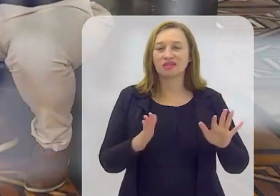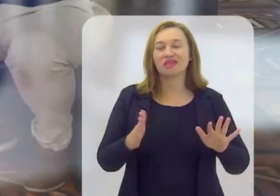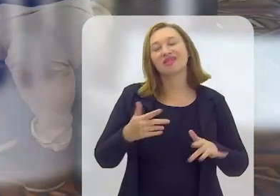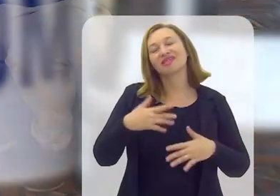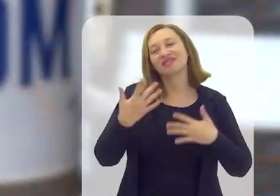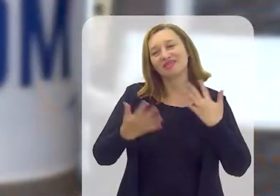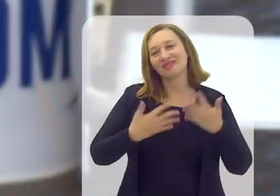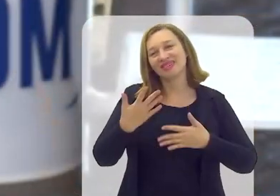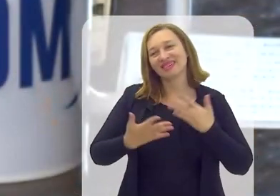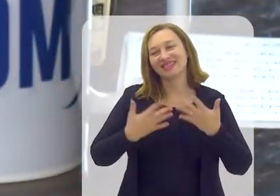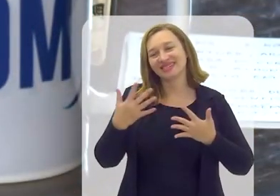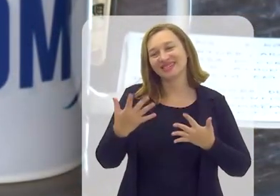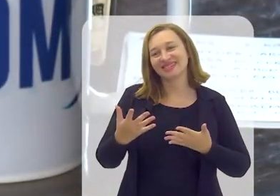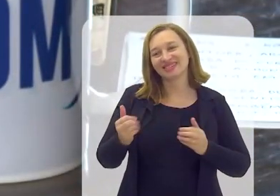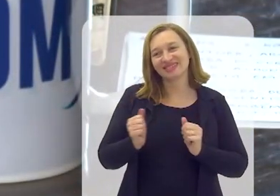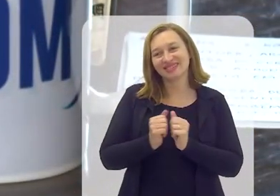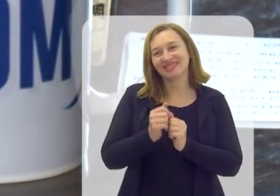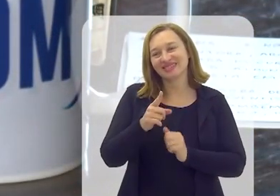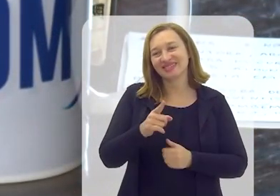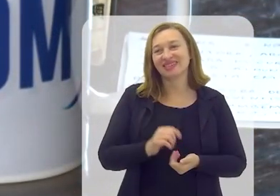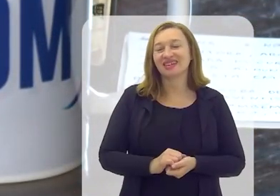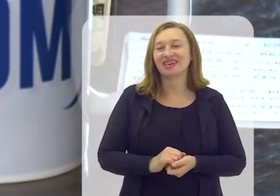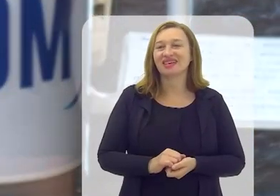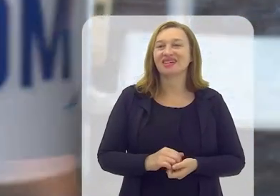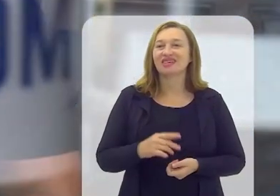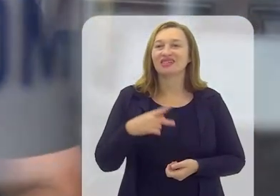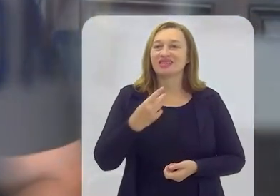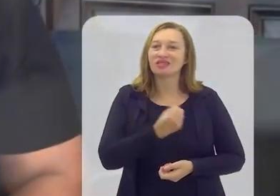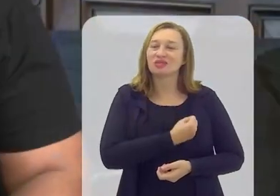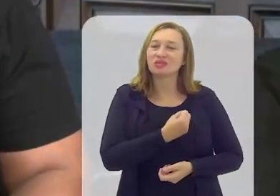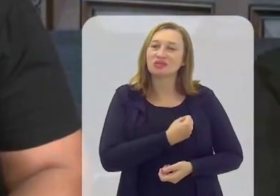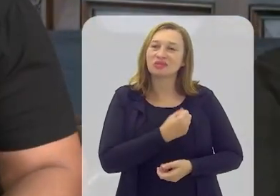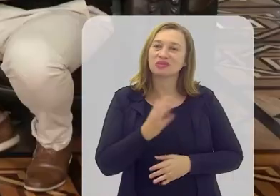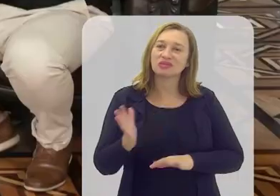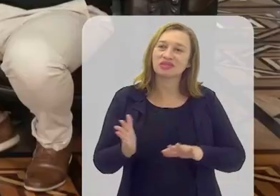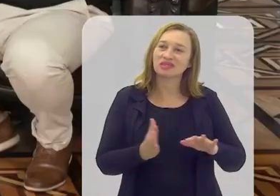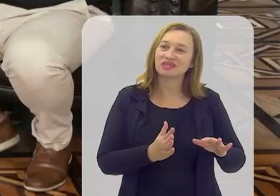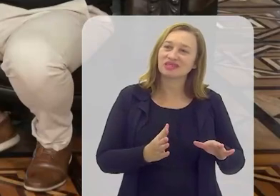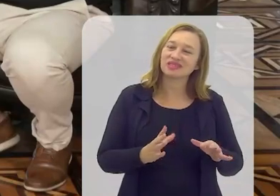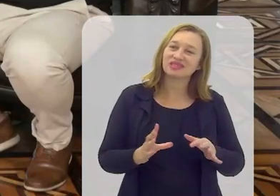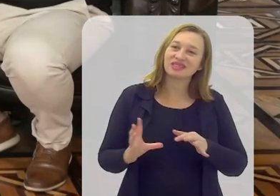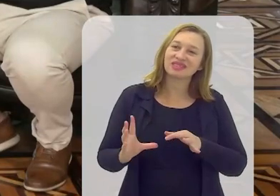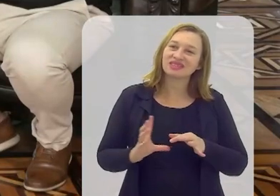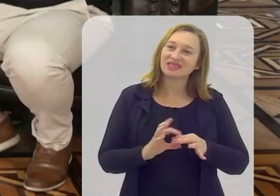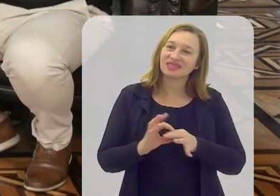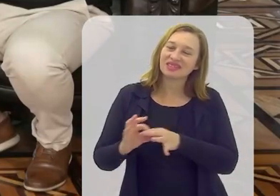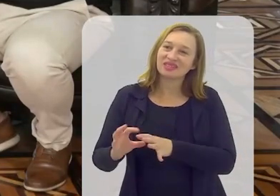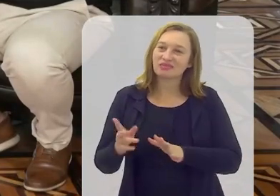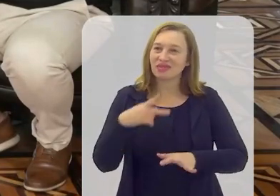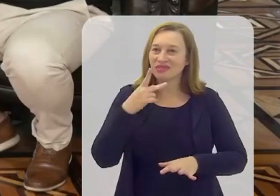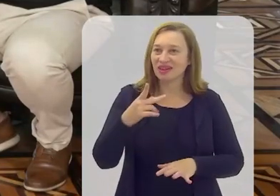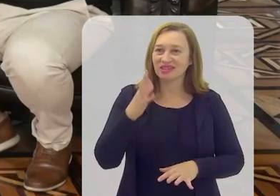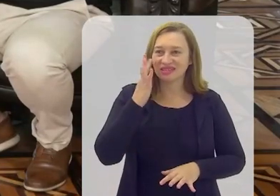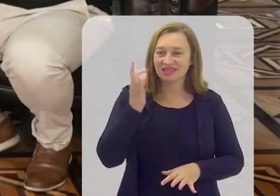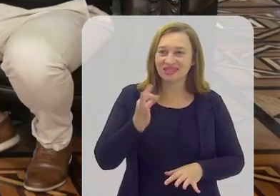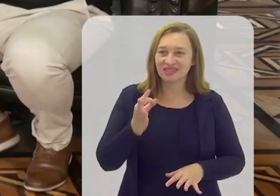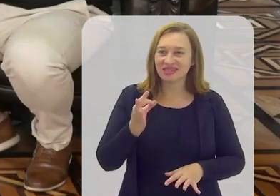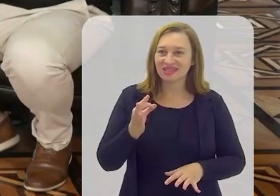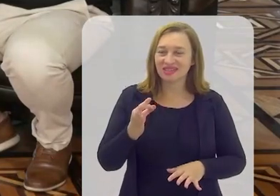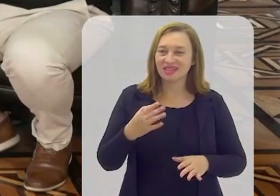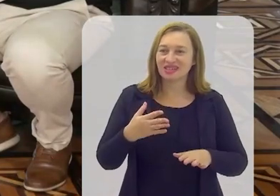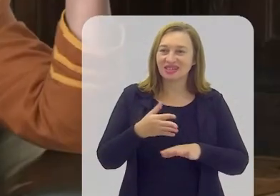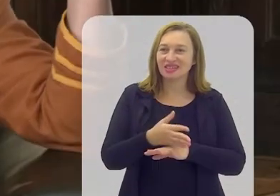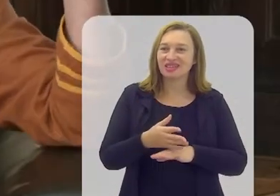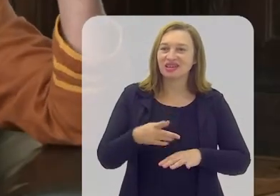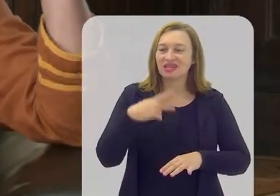canto, não, estou brincando. Mas eu estou muito feliz aqui com a sua presença. Eu já vou dar o telefone, eu só peguei o gancho. Não, eu amei, por favor. Eu